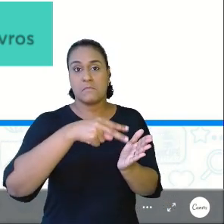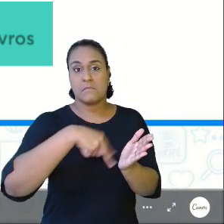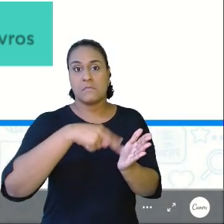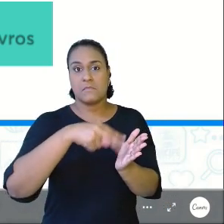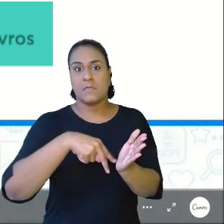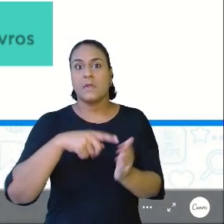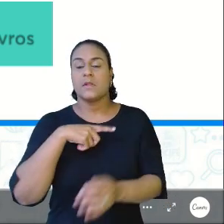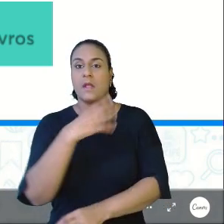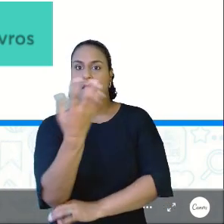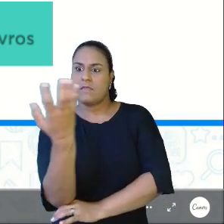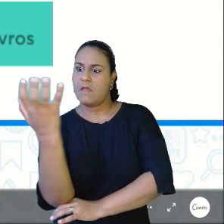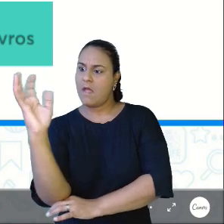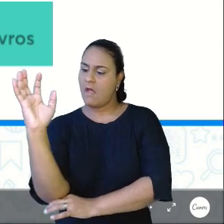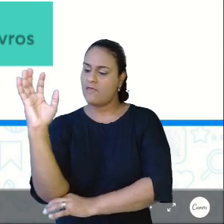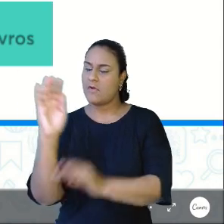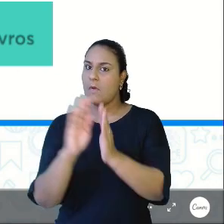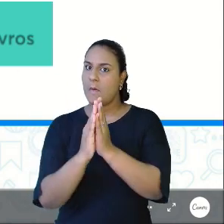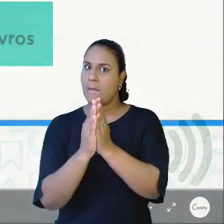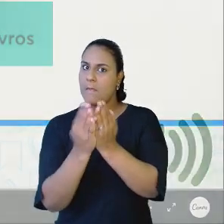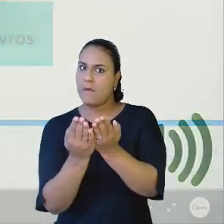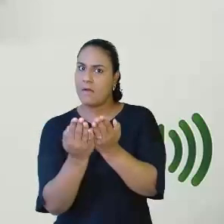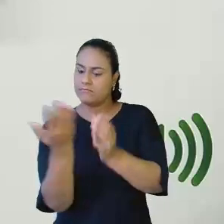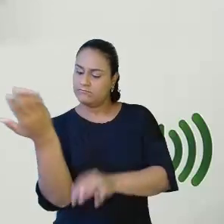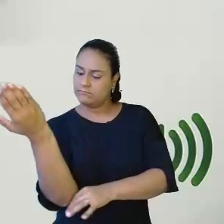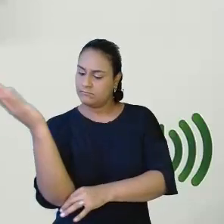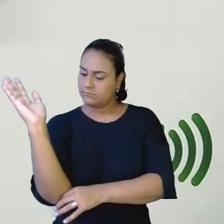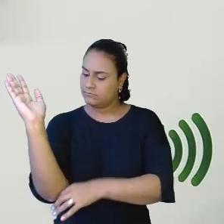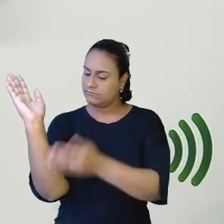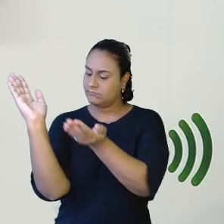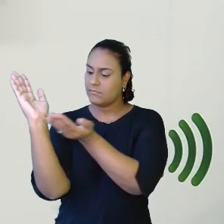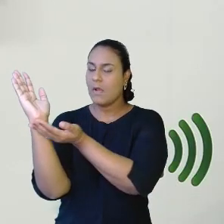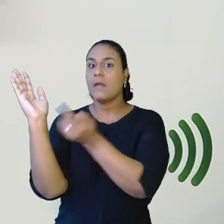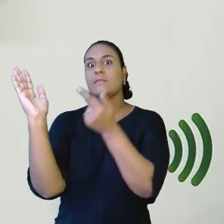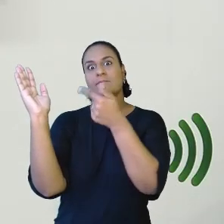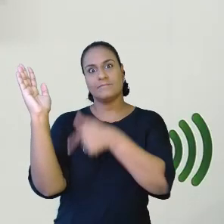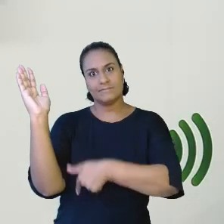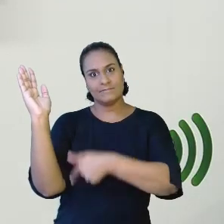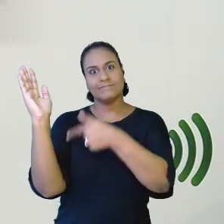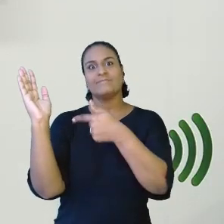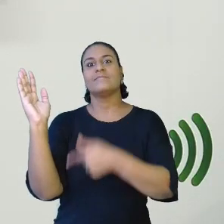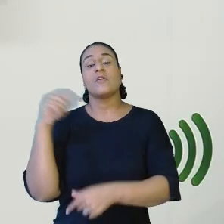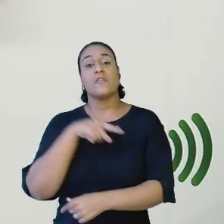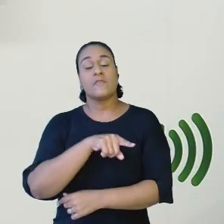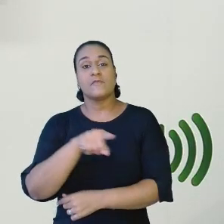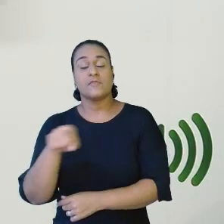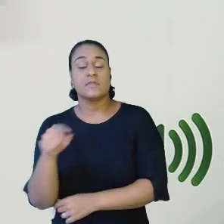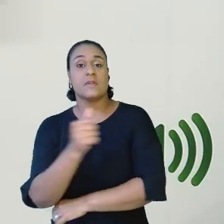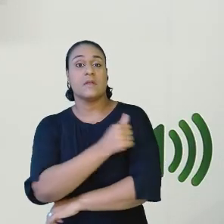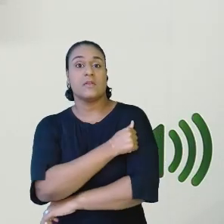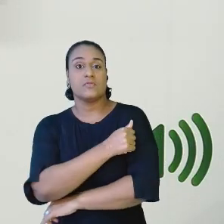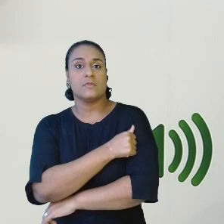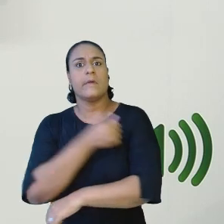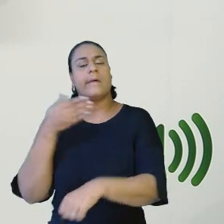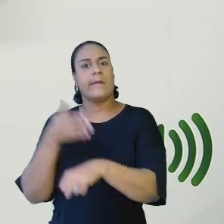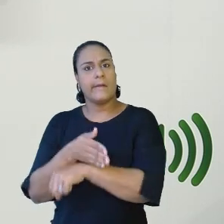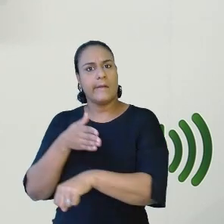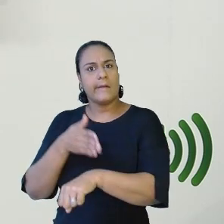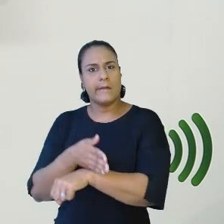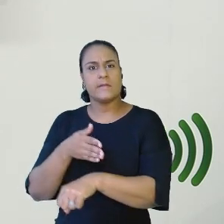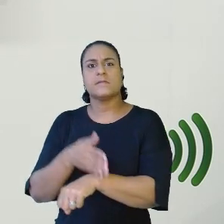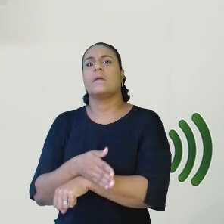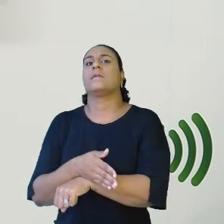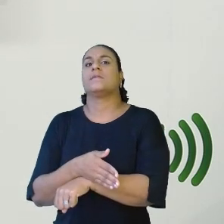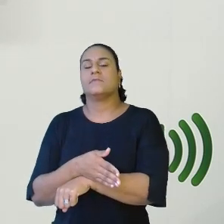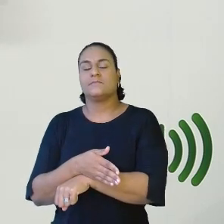livros, cuja plataforma vocês, que são alunos da Rede Municipal de Recife, têm acesso. E toda vez eu digo, gente, olha,